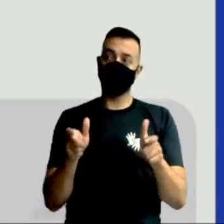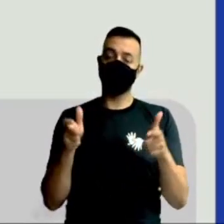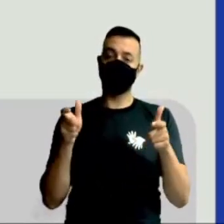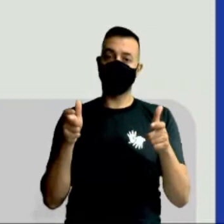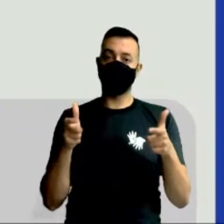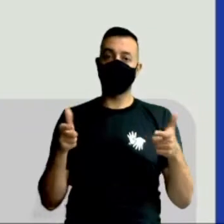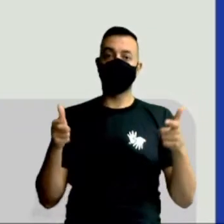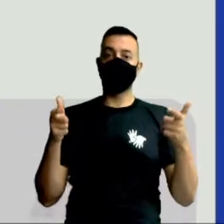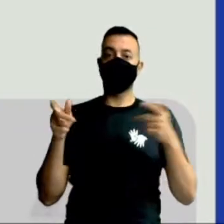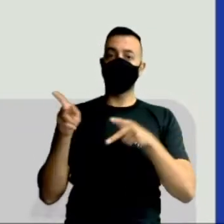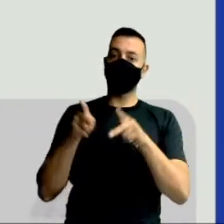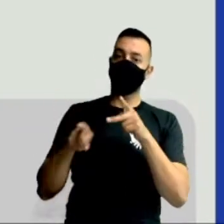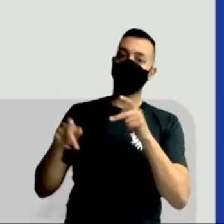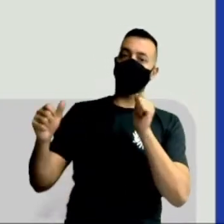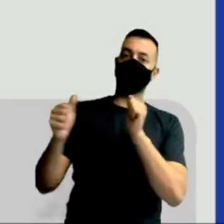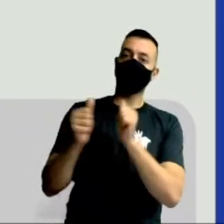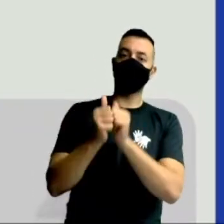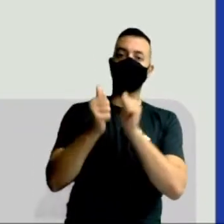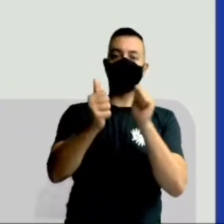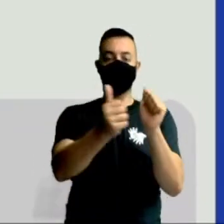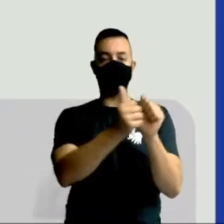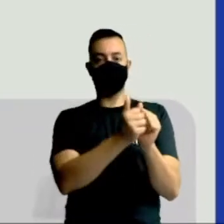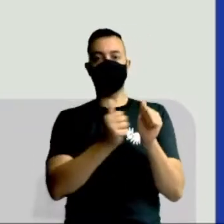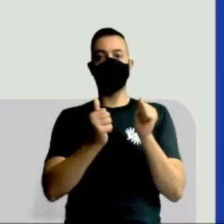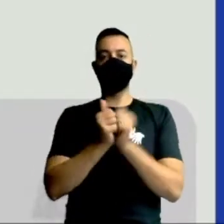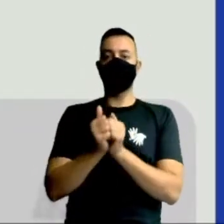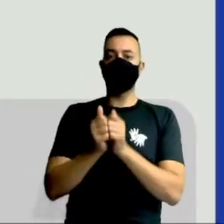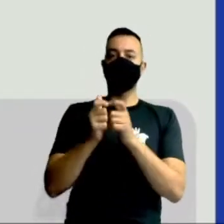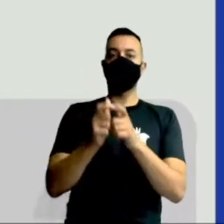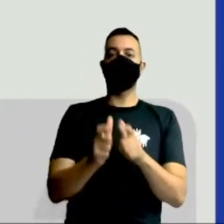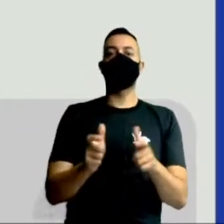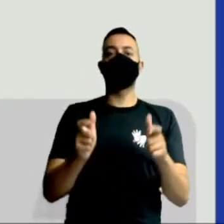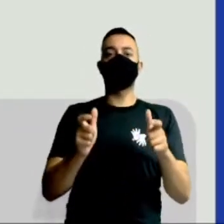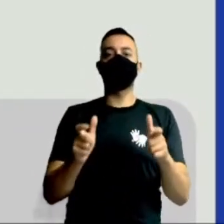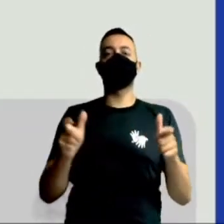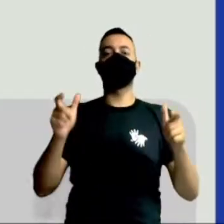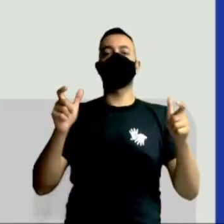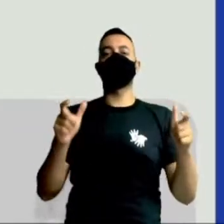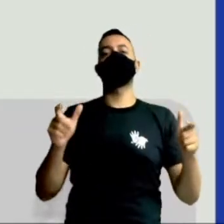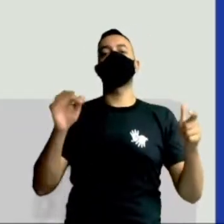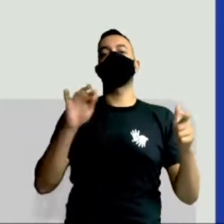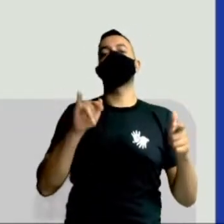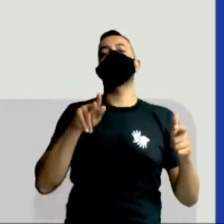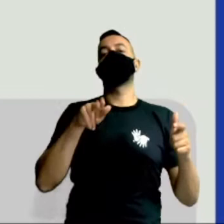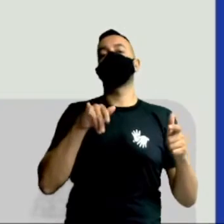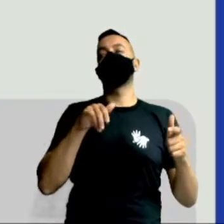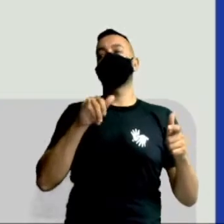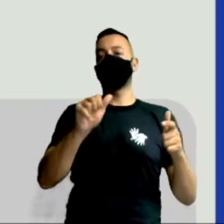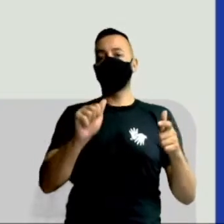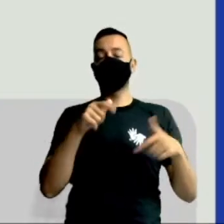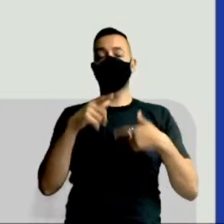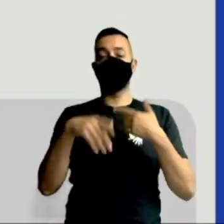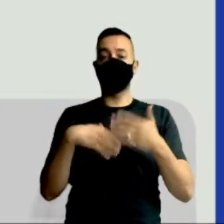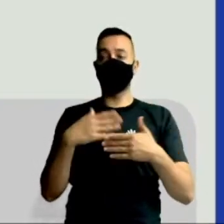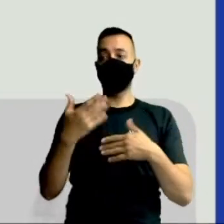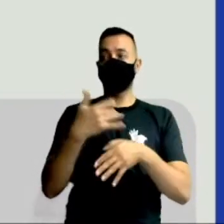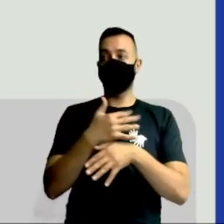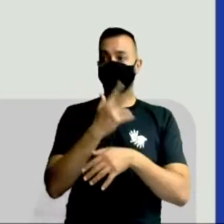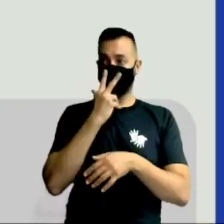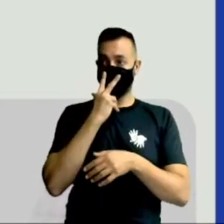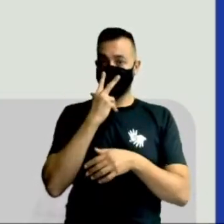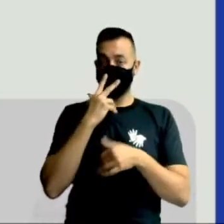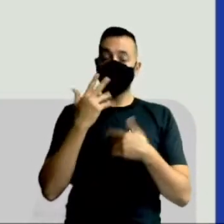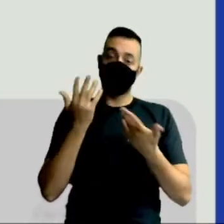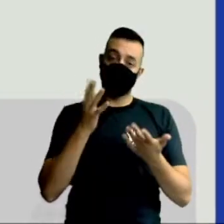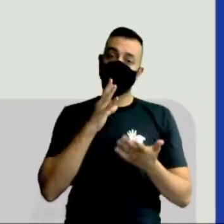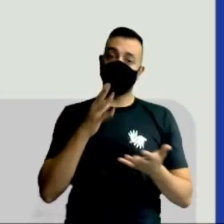a outros povoados e foi se formando, se tornando uma freguesia. Depois cresceu e se tornou a cidade de Vitória de Santo Antão, que a